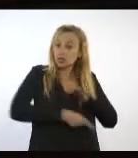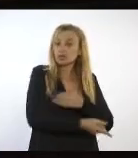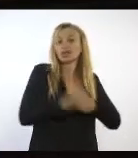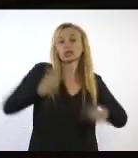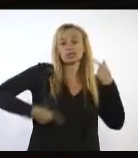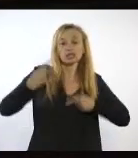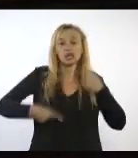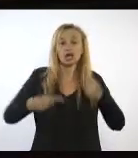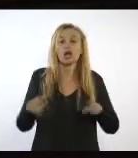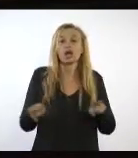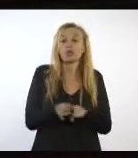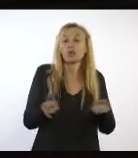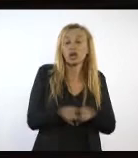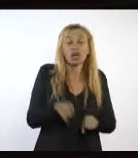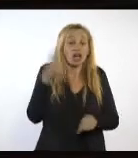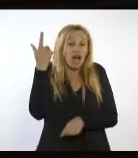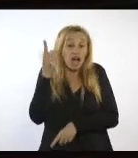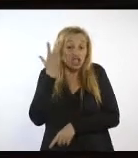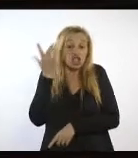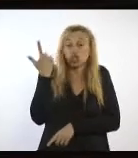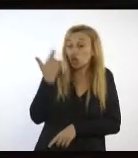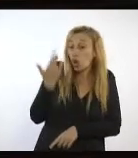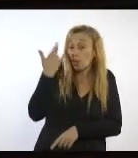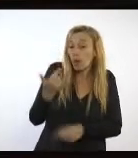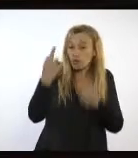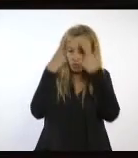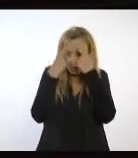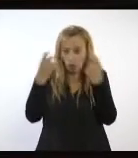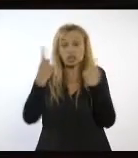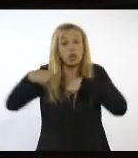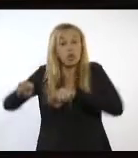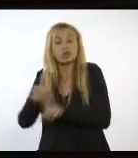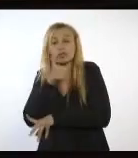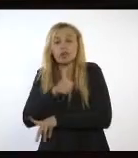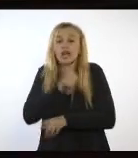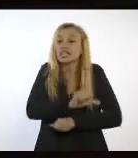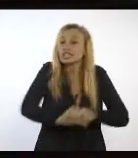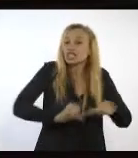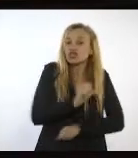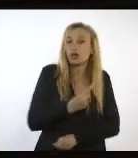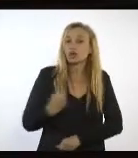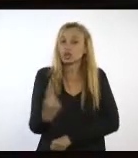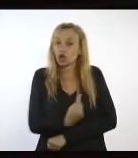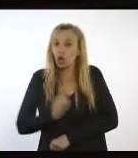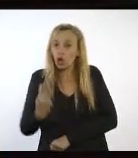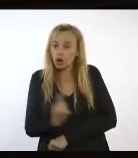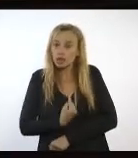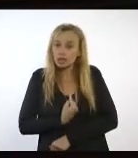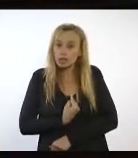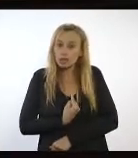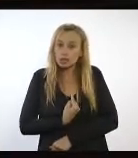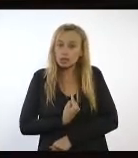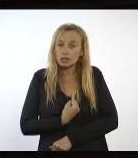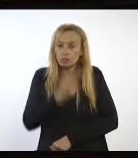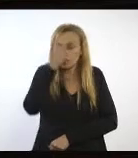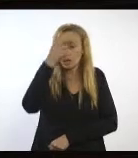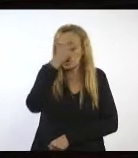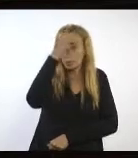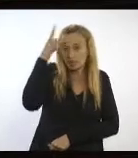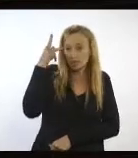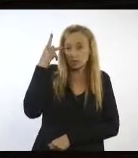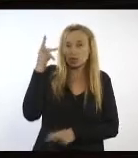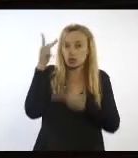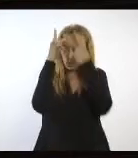naturalizar a violência contra a mulher transforma nós, enquanto humanos nessa